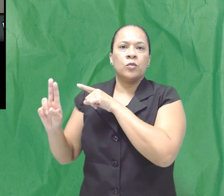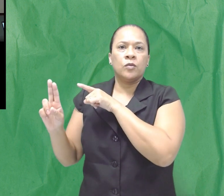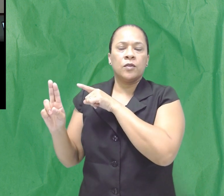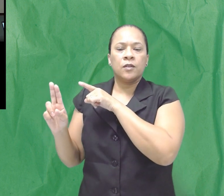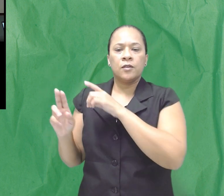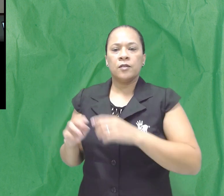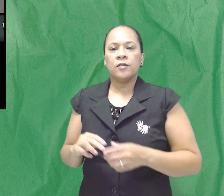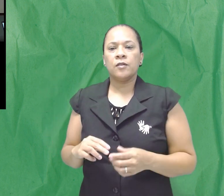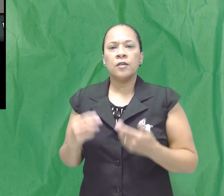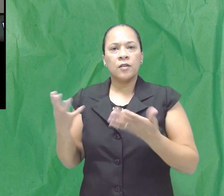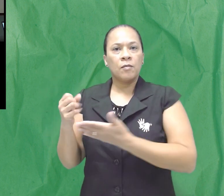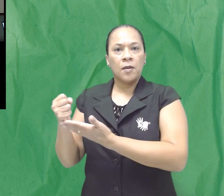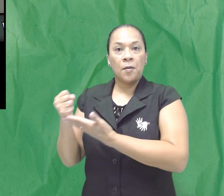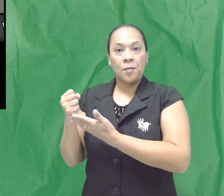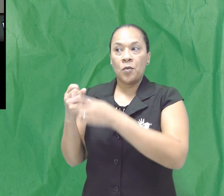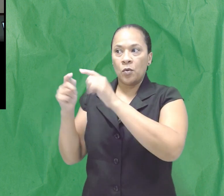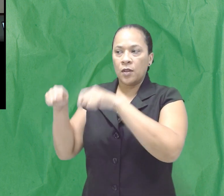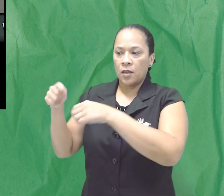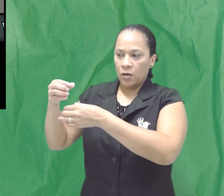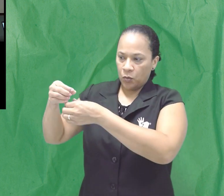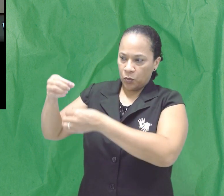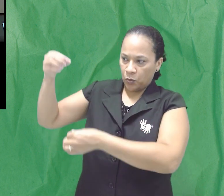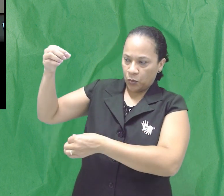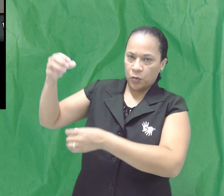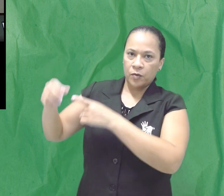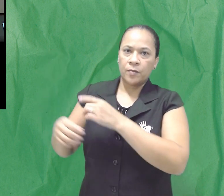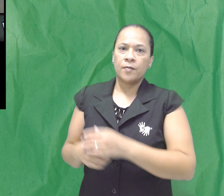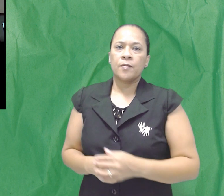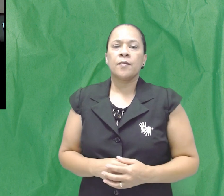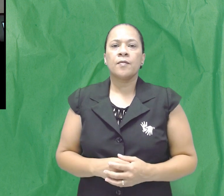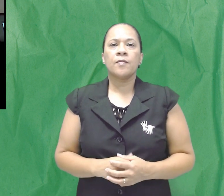universais também como apoio. Bom,